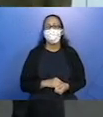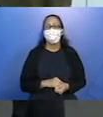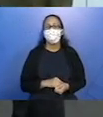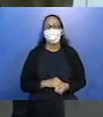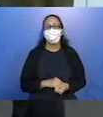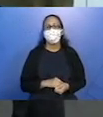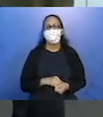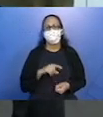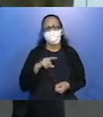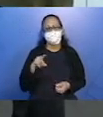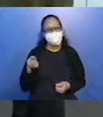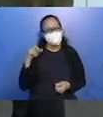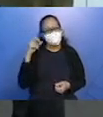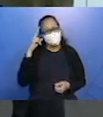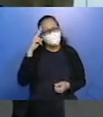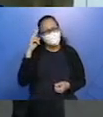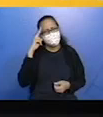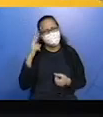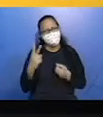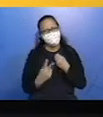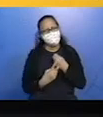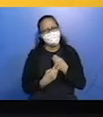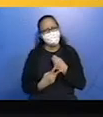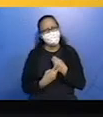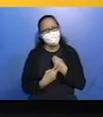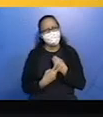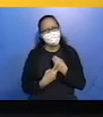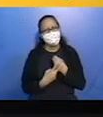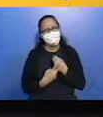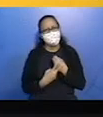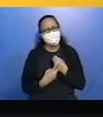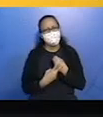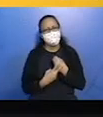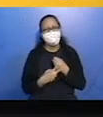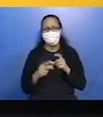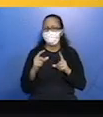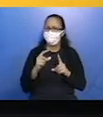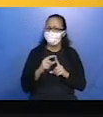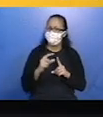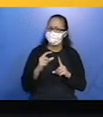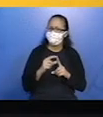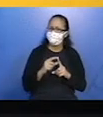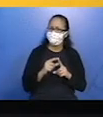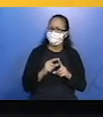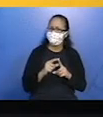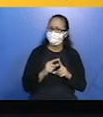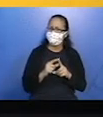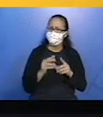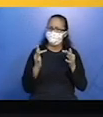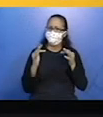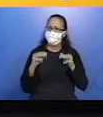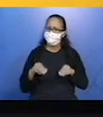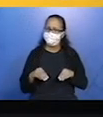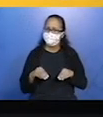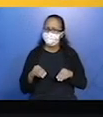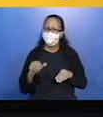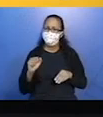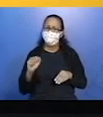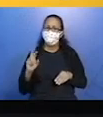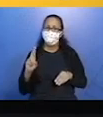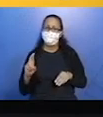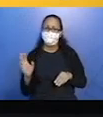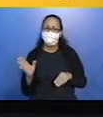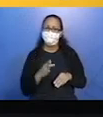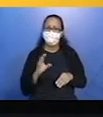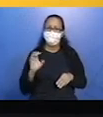se lembra dos verbos? São as palavras que terminam em ar, ir e or. E aqui eu aproveito para lembrar que